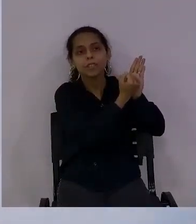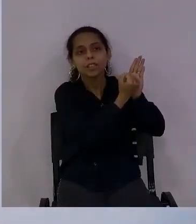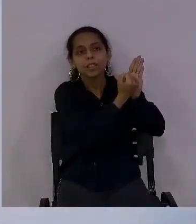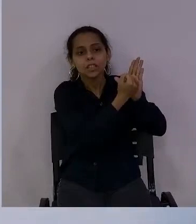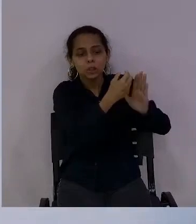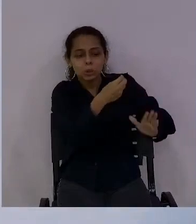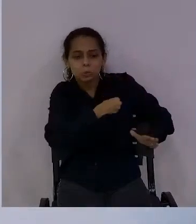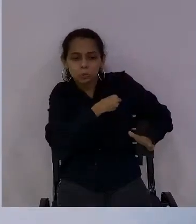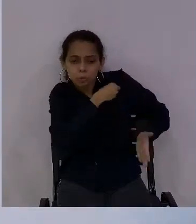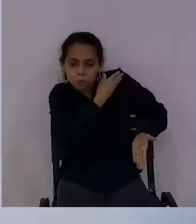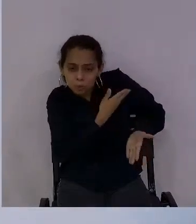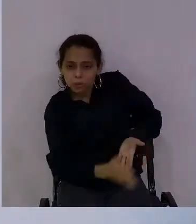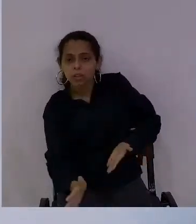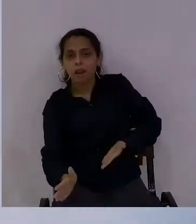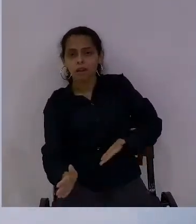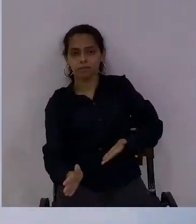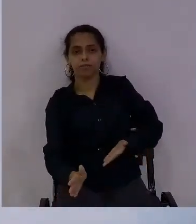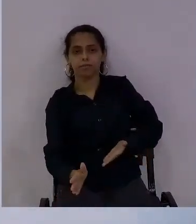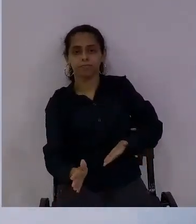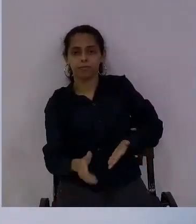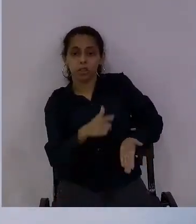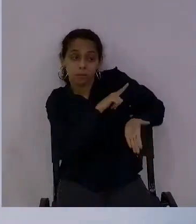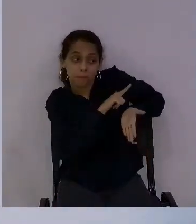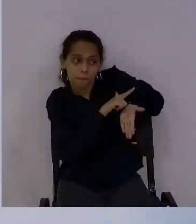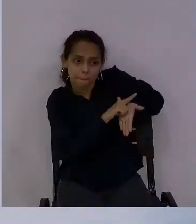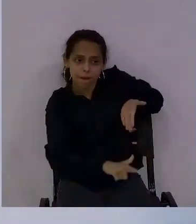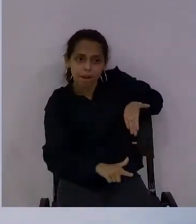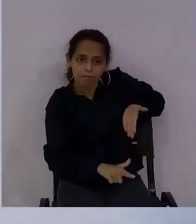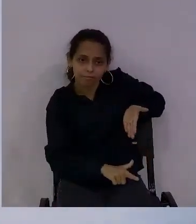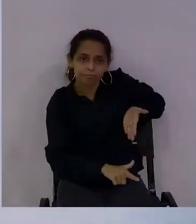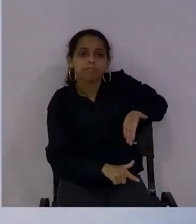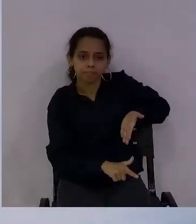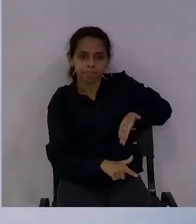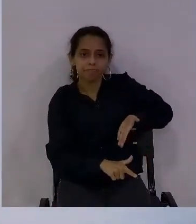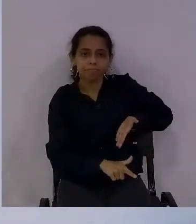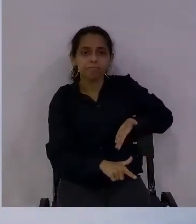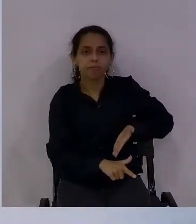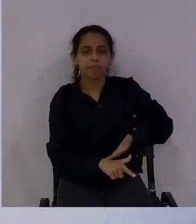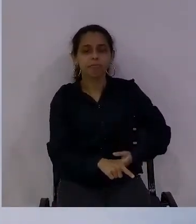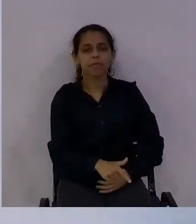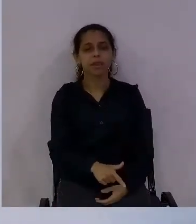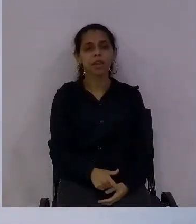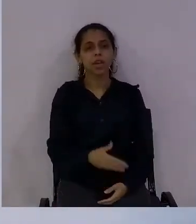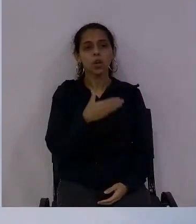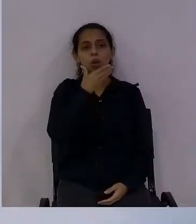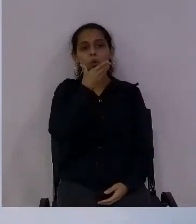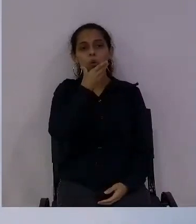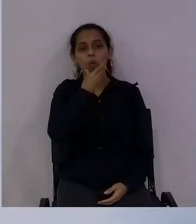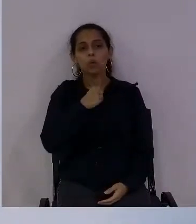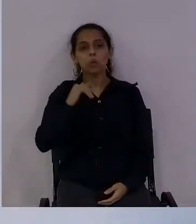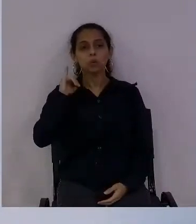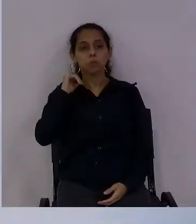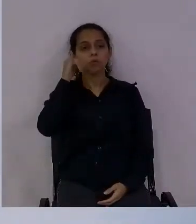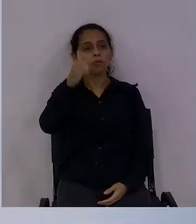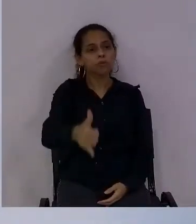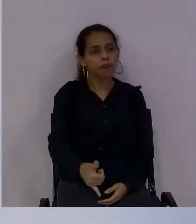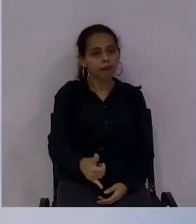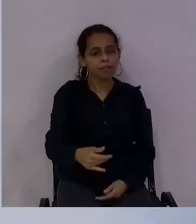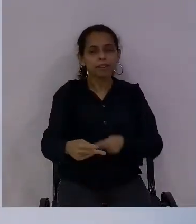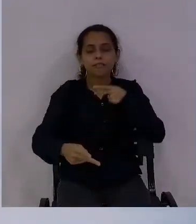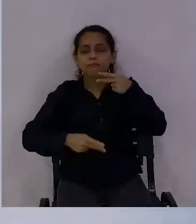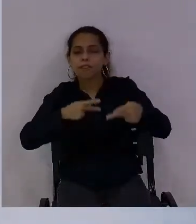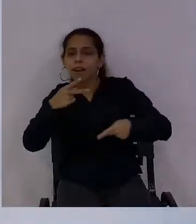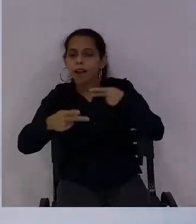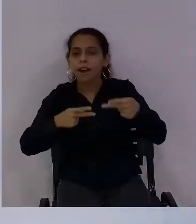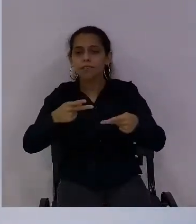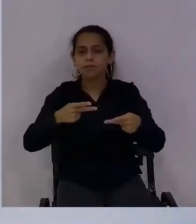mas é fácil compreender isso quando nós olhamos os profetas chamando o povo a uma circuncisão que vai além da carne, a circuncisão do